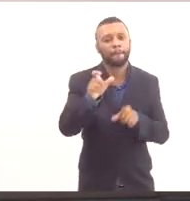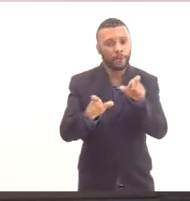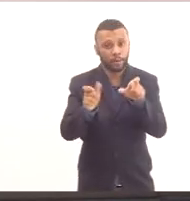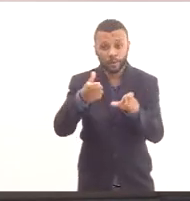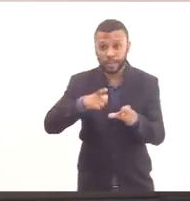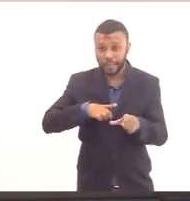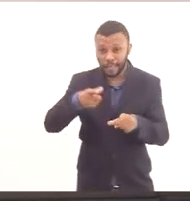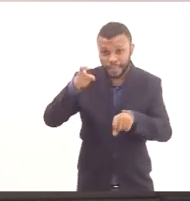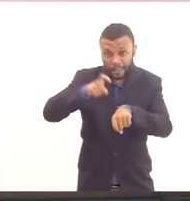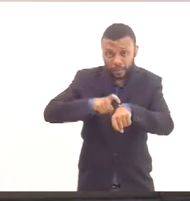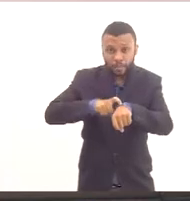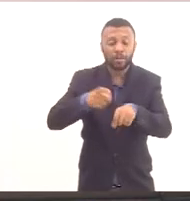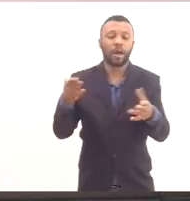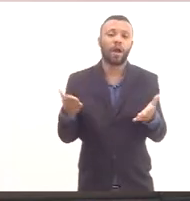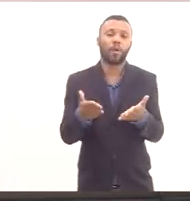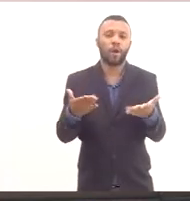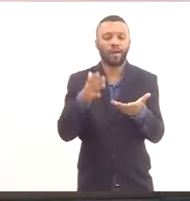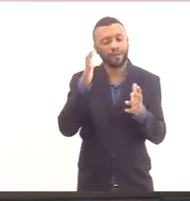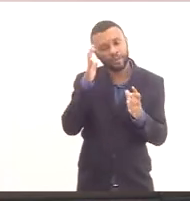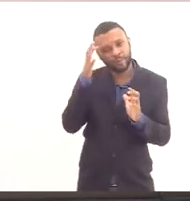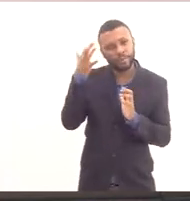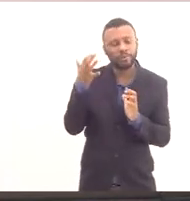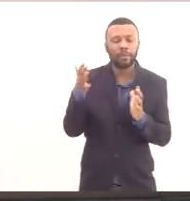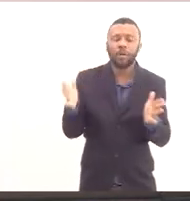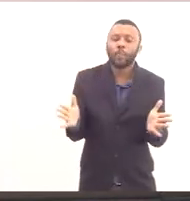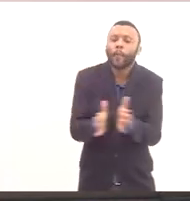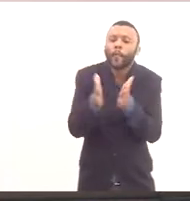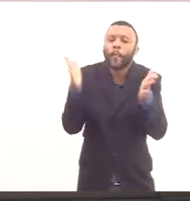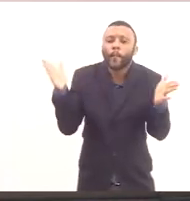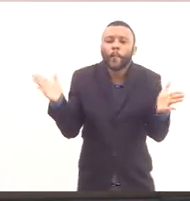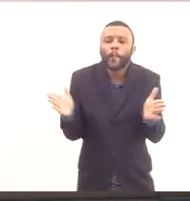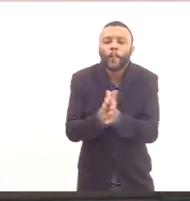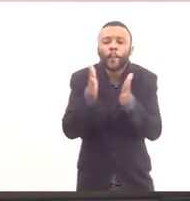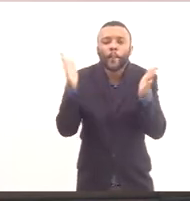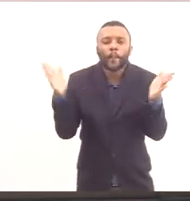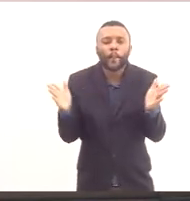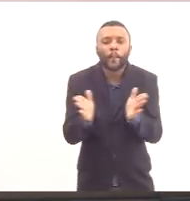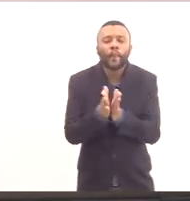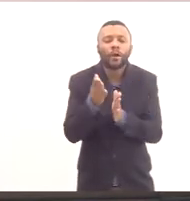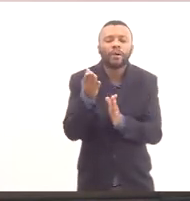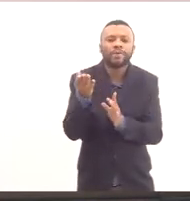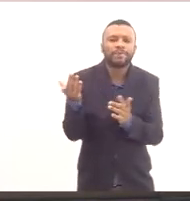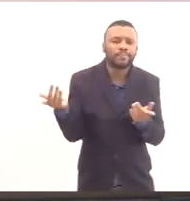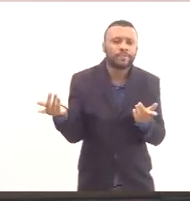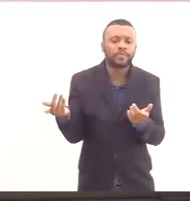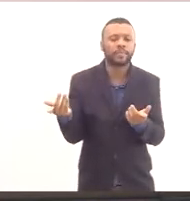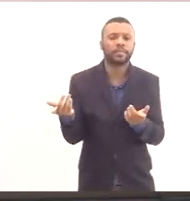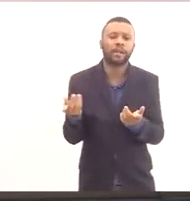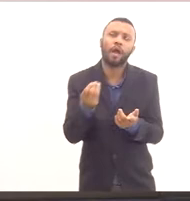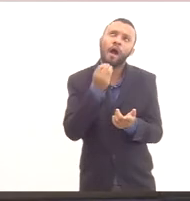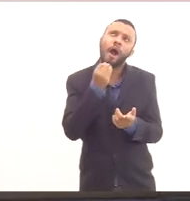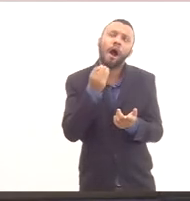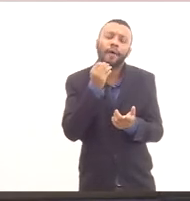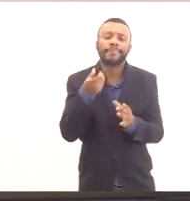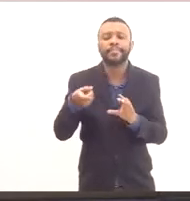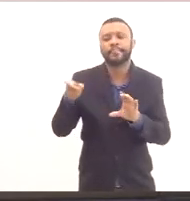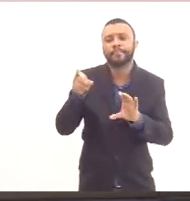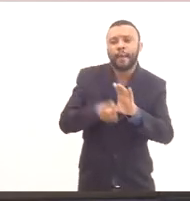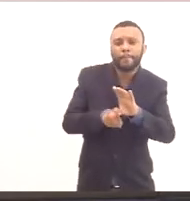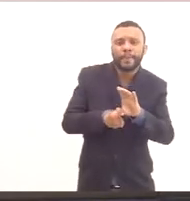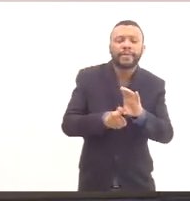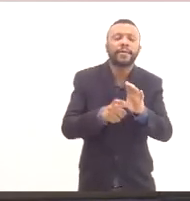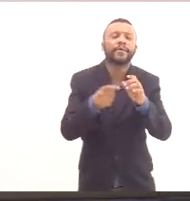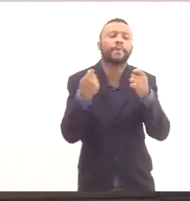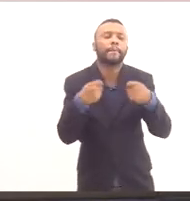nesse exato momento em condição de absoluta vulnerabilidade social e obviamente dependendo e